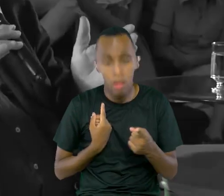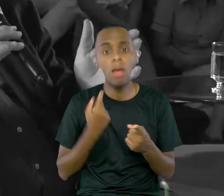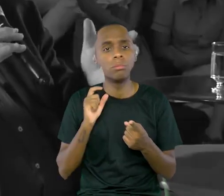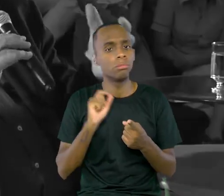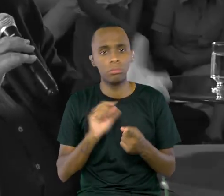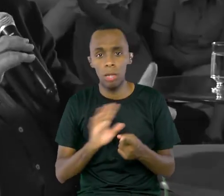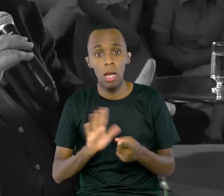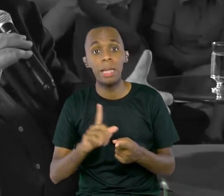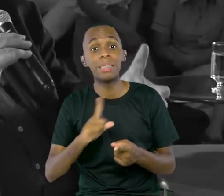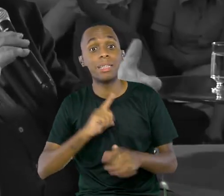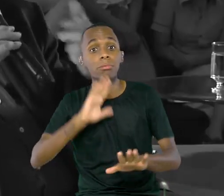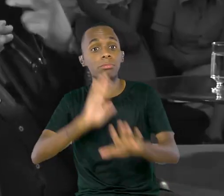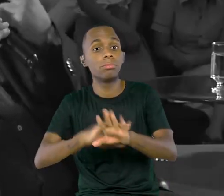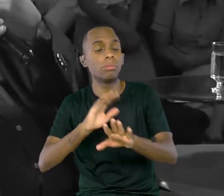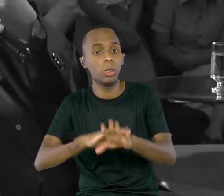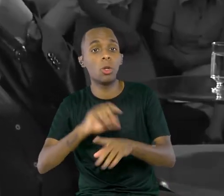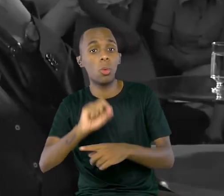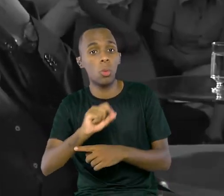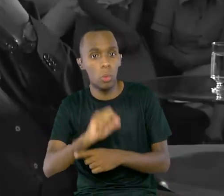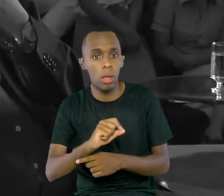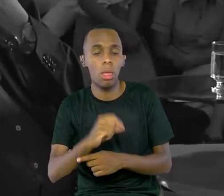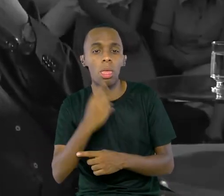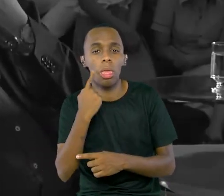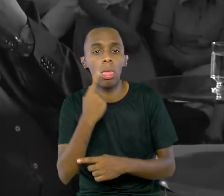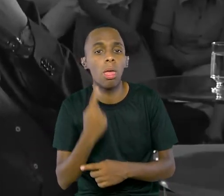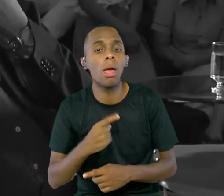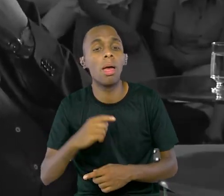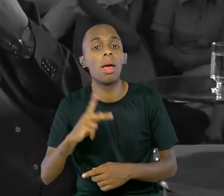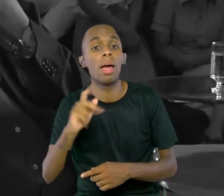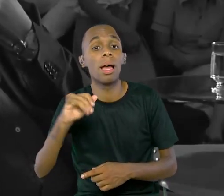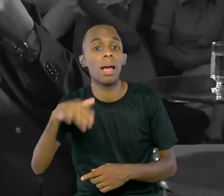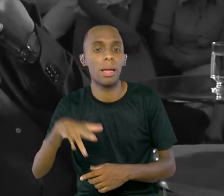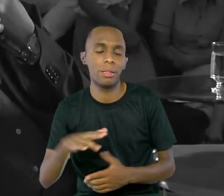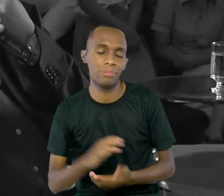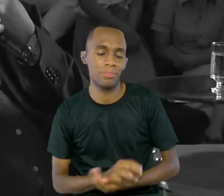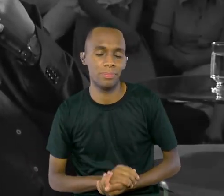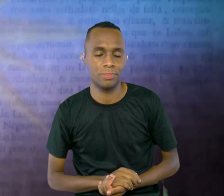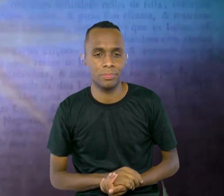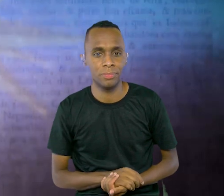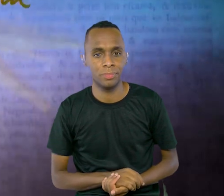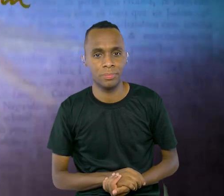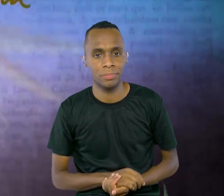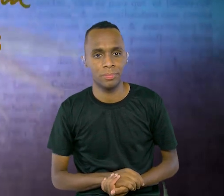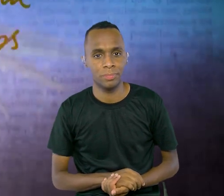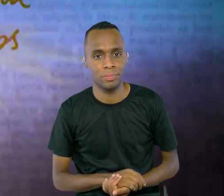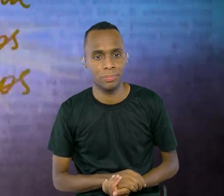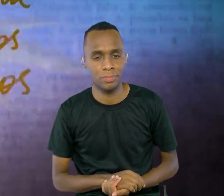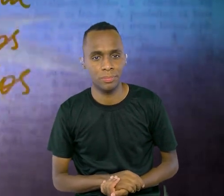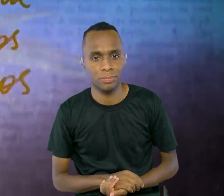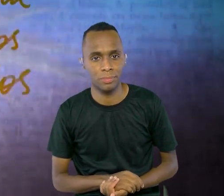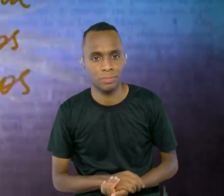presente, há nela uma gota da baba de Caim.